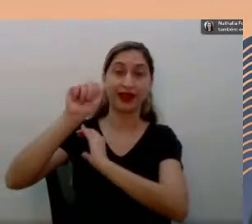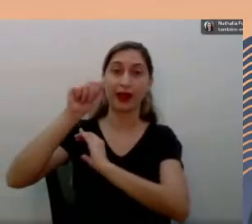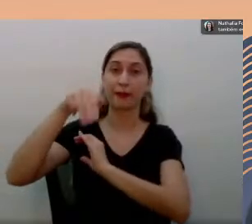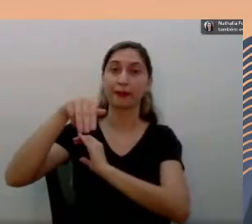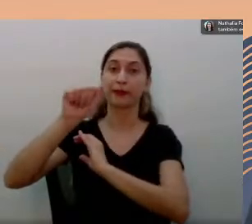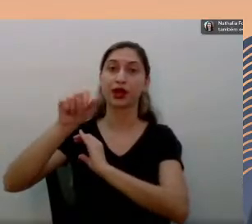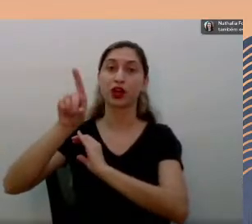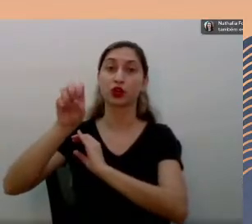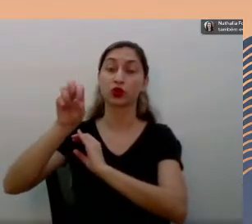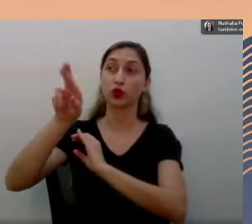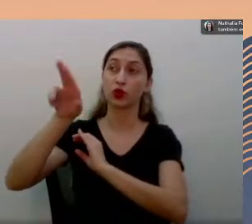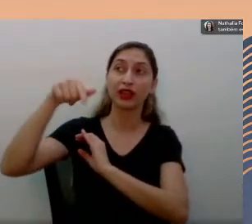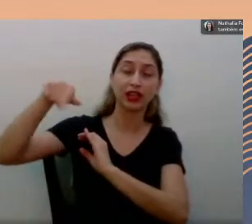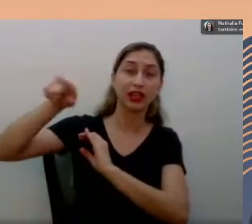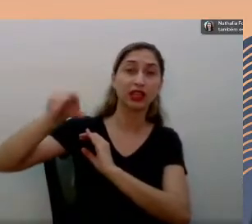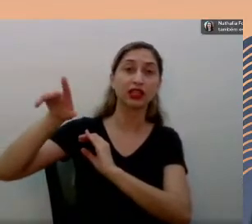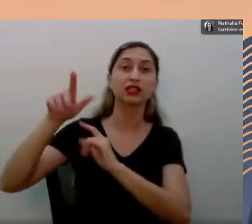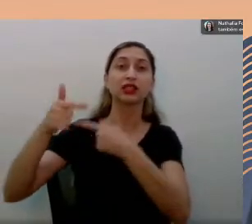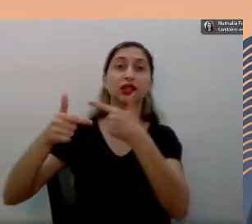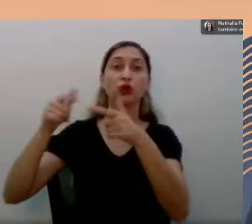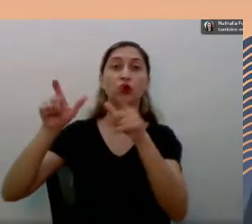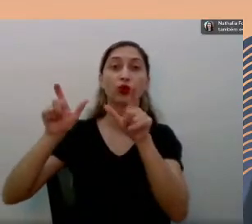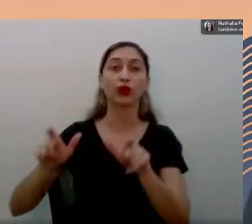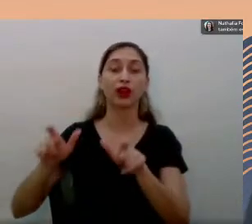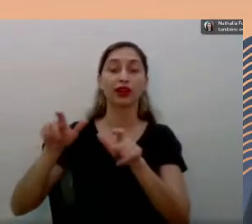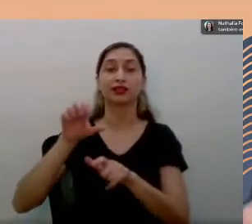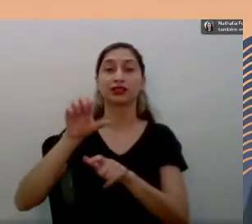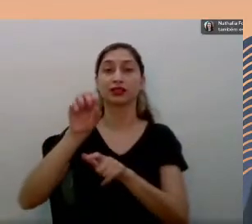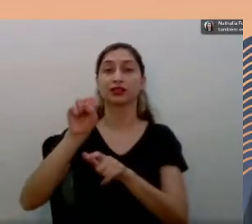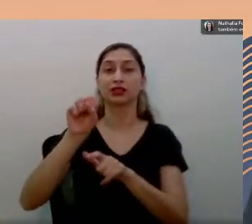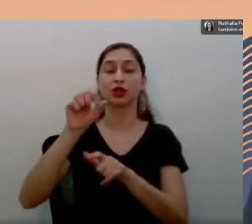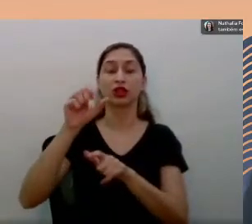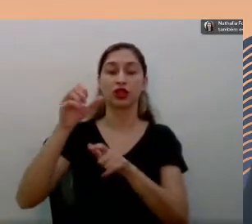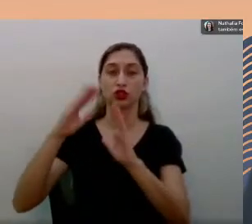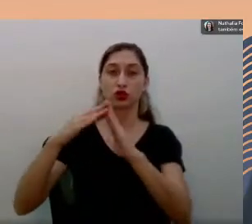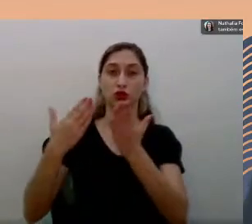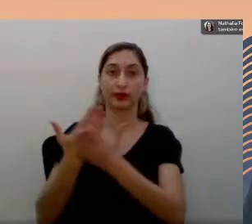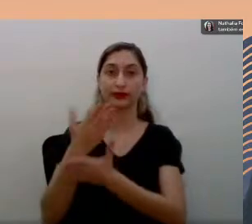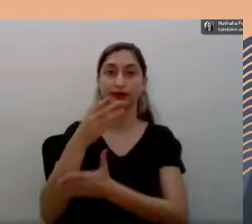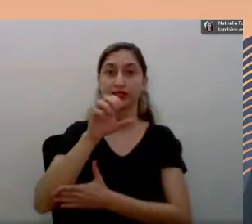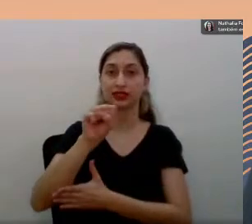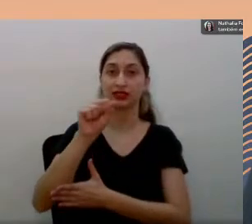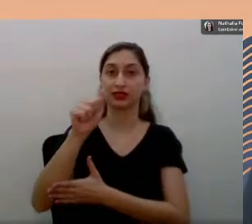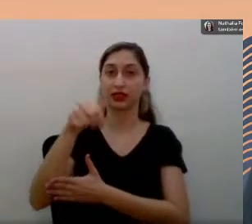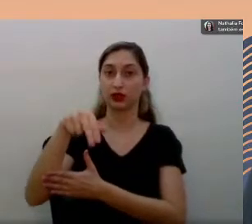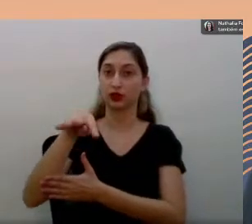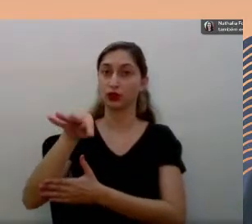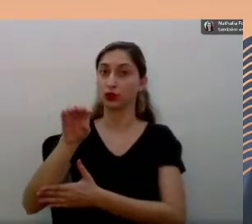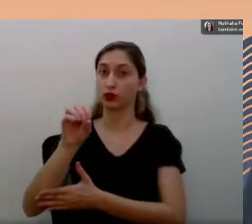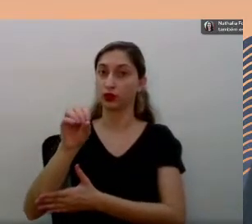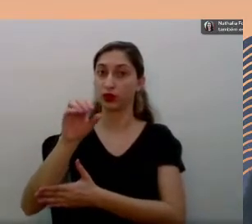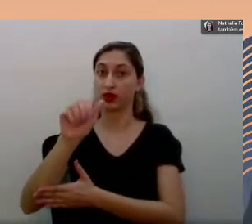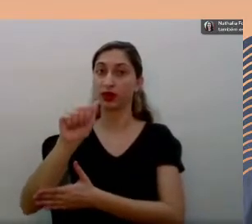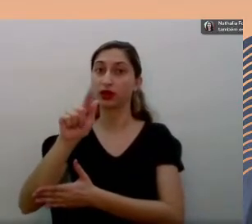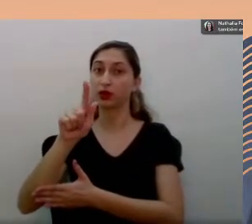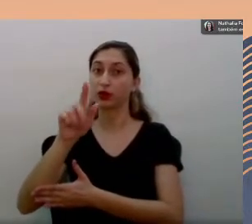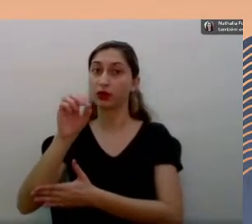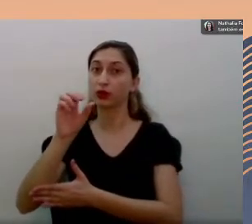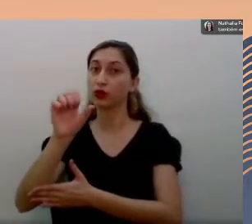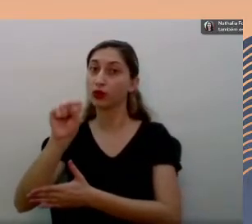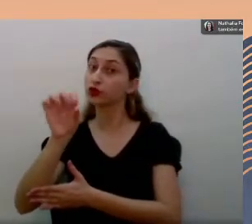muito interessante e toda a história que eu vou contar eu eu fiz a pesquisa todas as procurei também no material deles porque